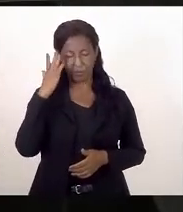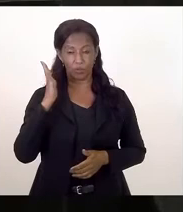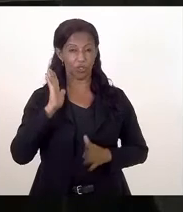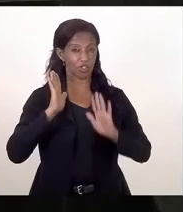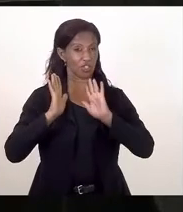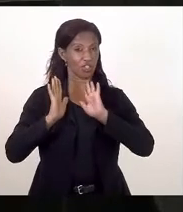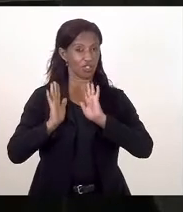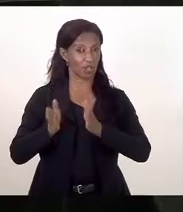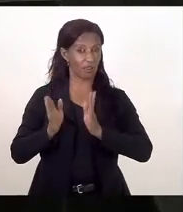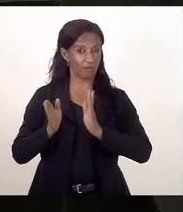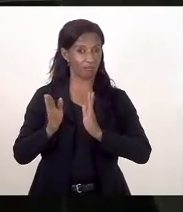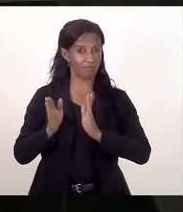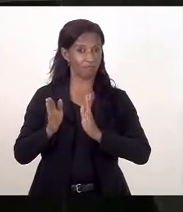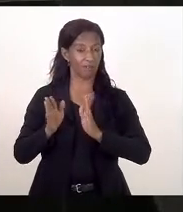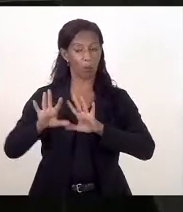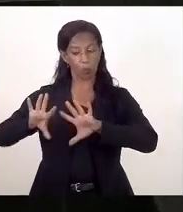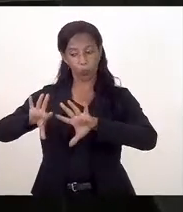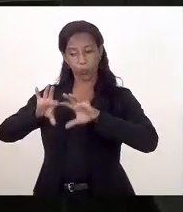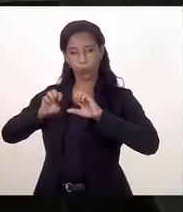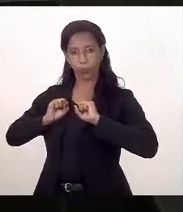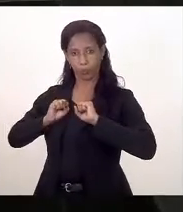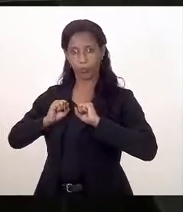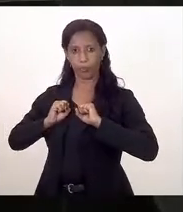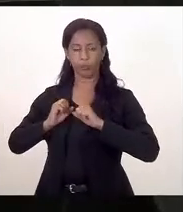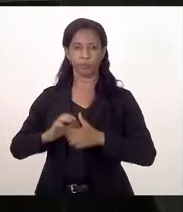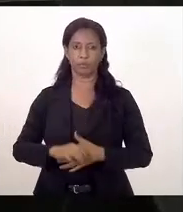foram contaminados.